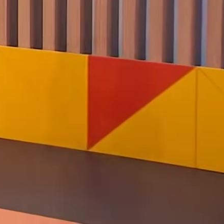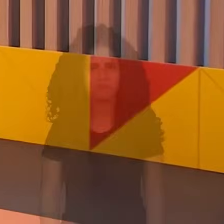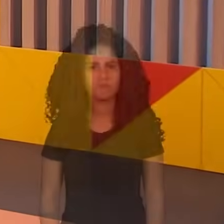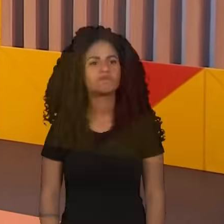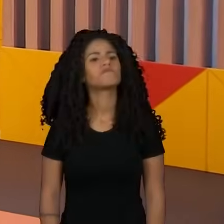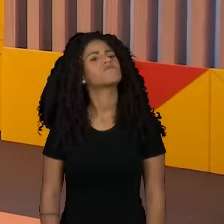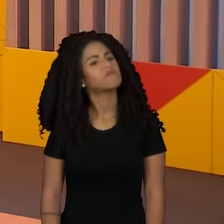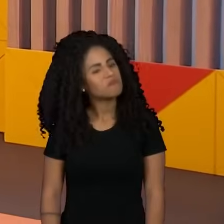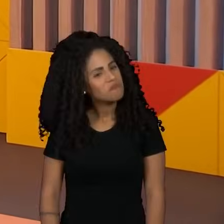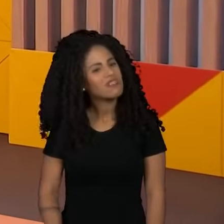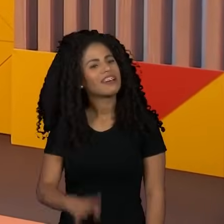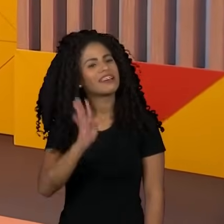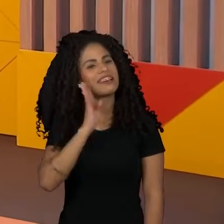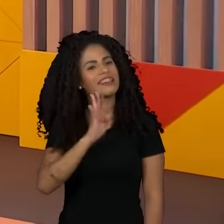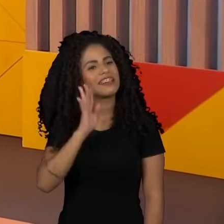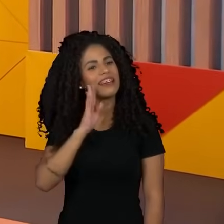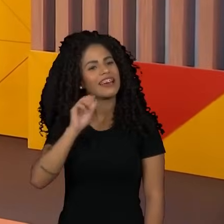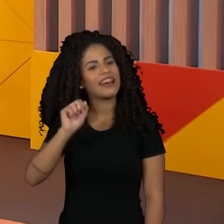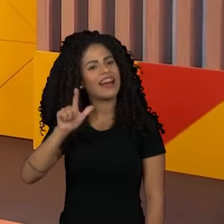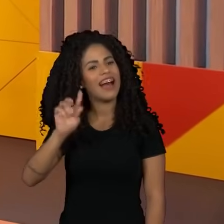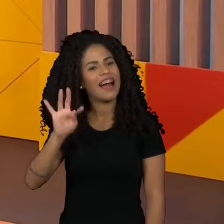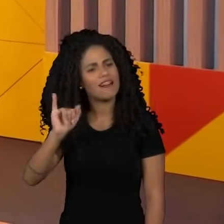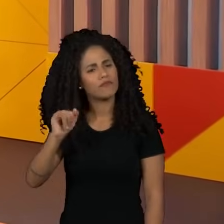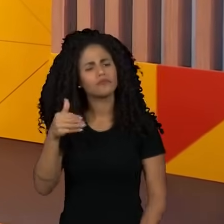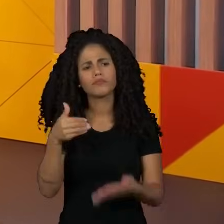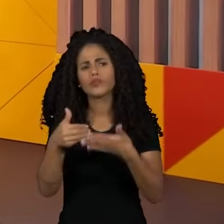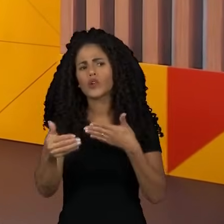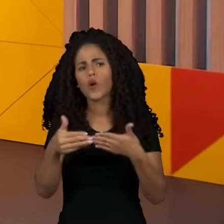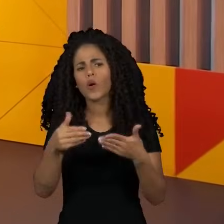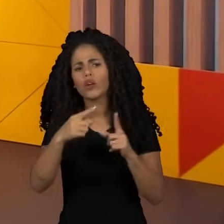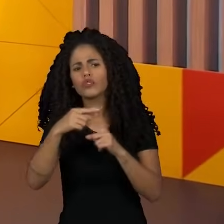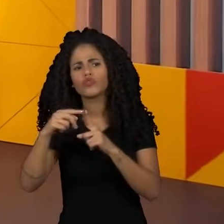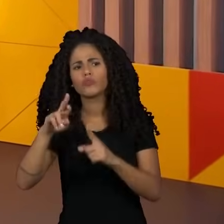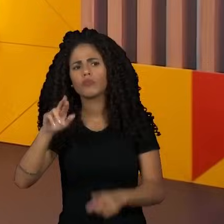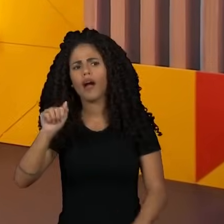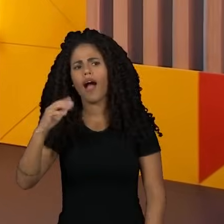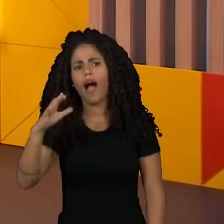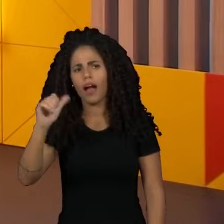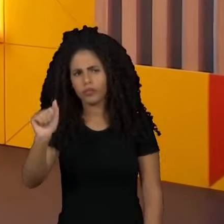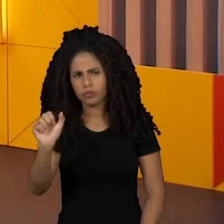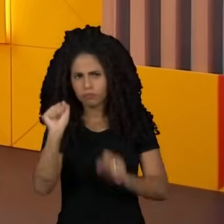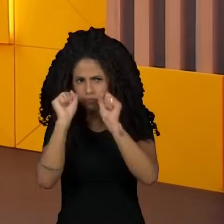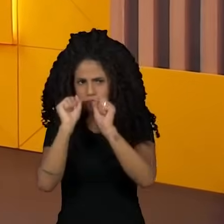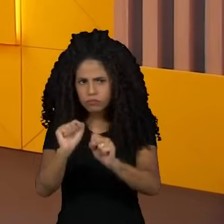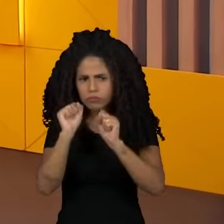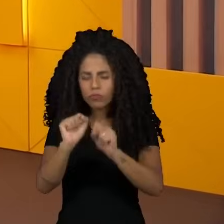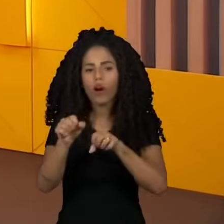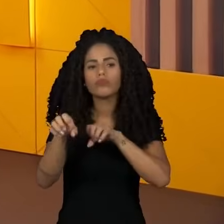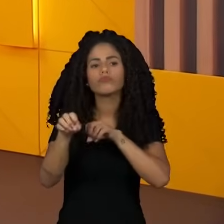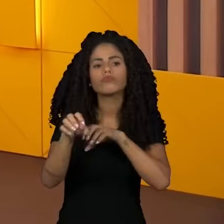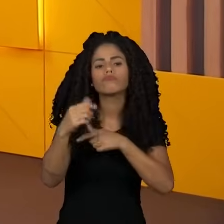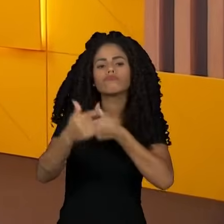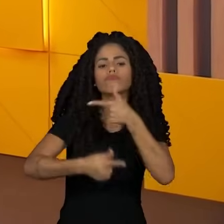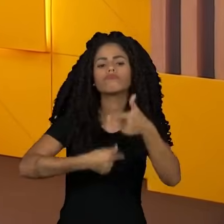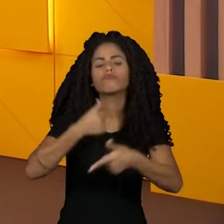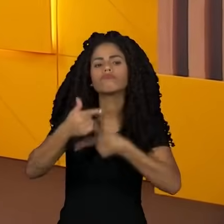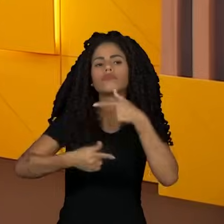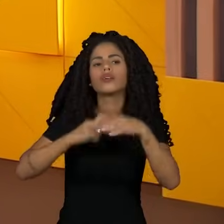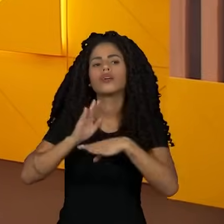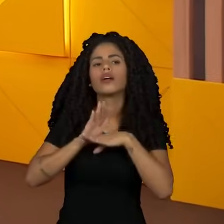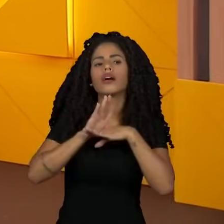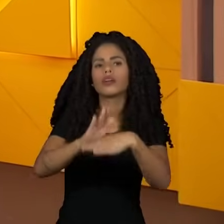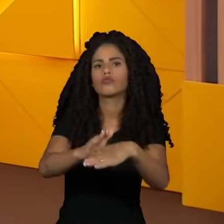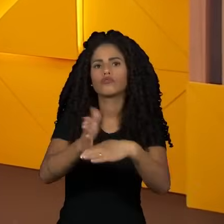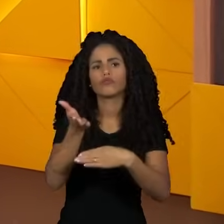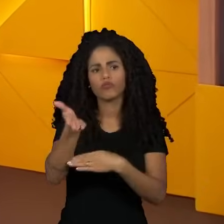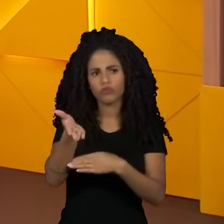Alt, que legal, Alt. Renan, qualquer raça de cachorro pode ser este trabalhador,